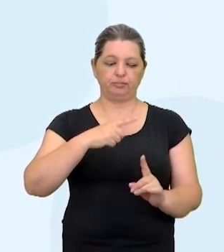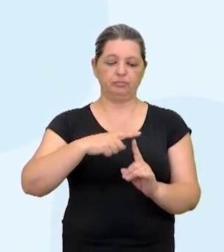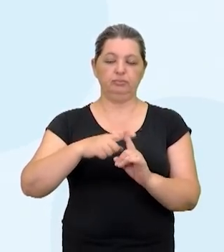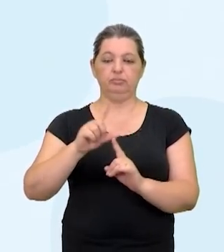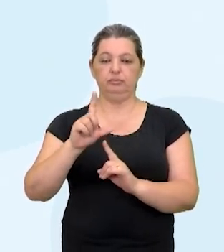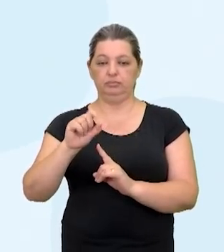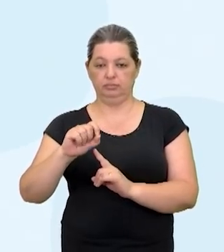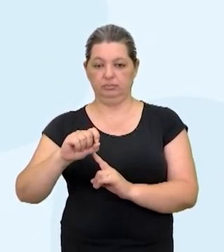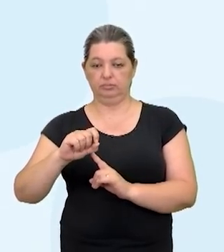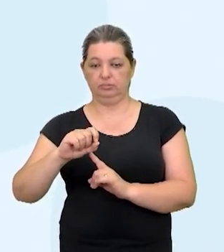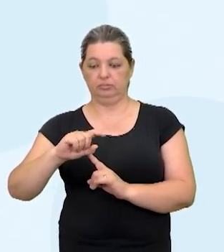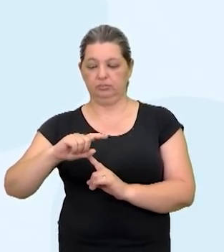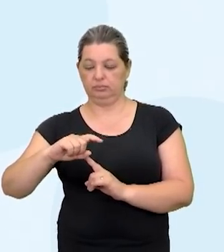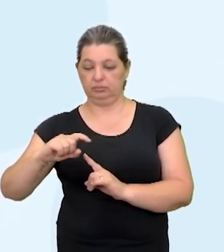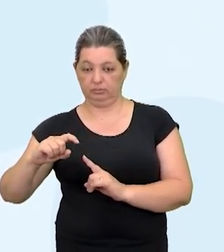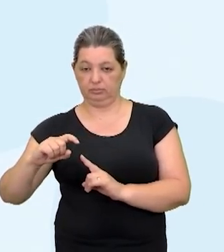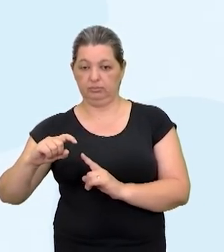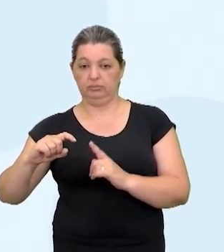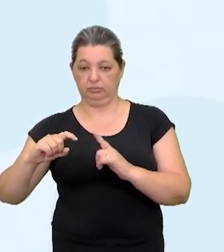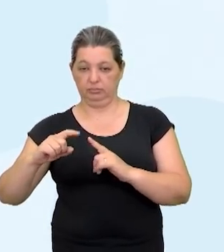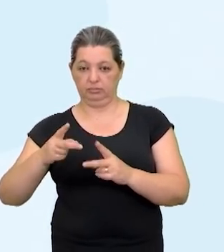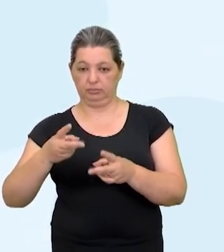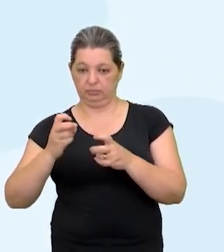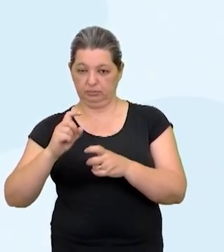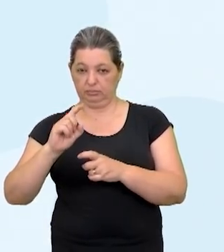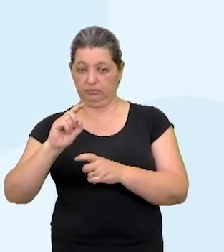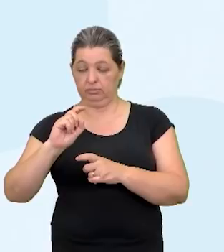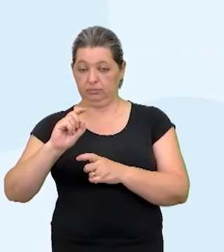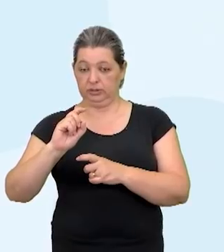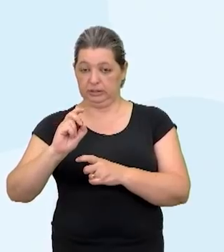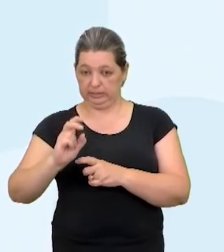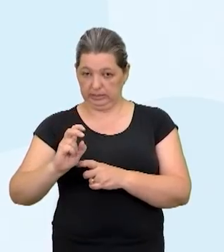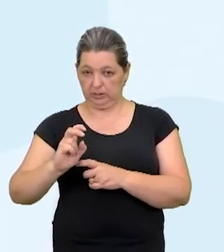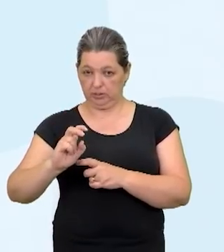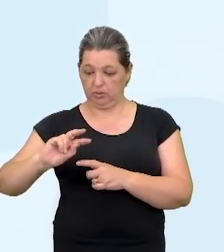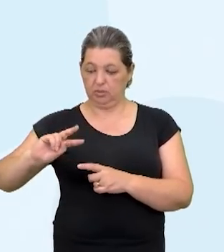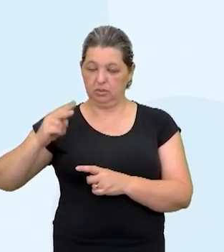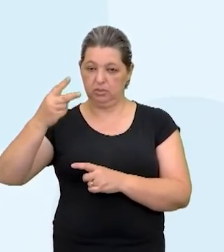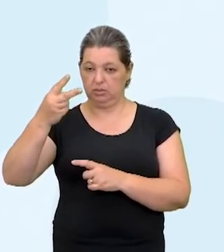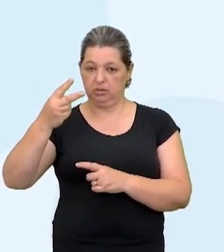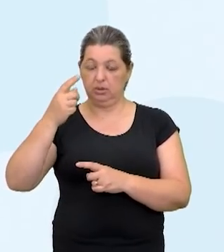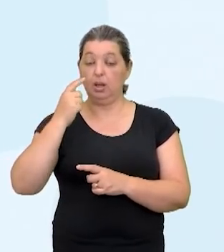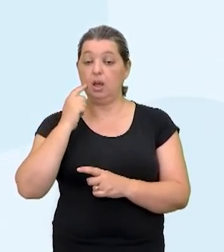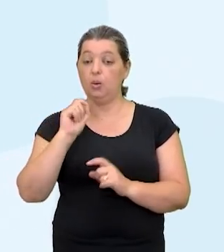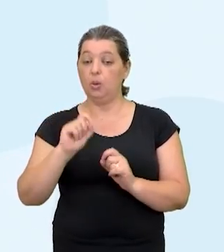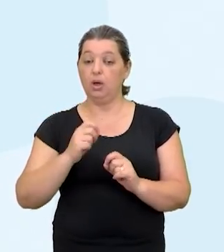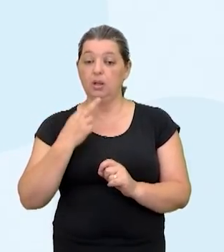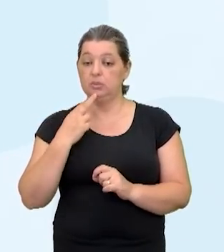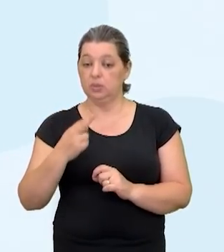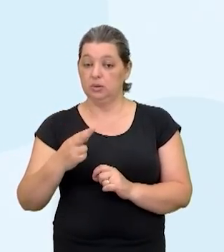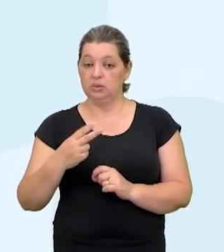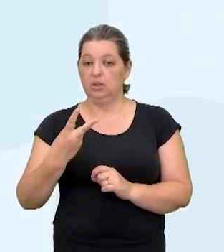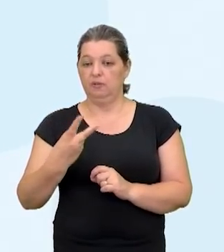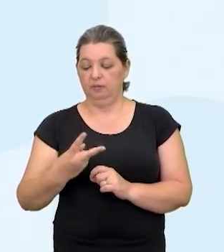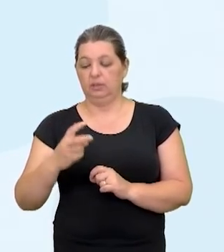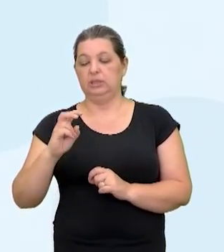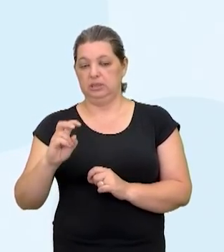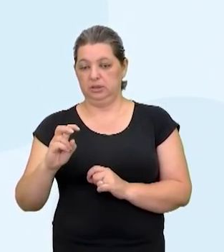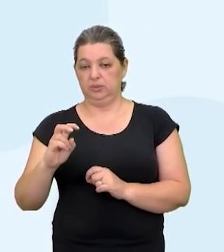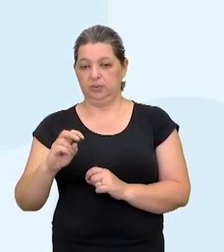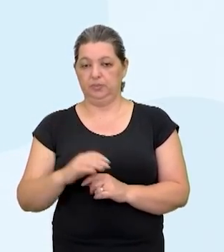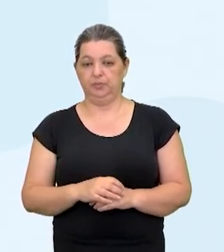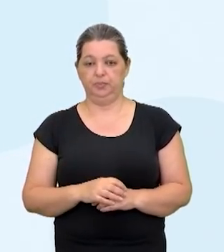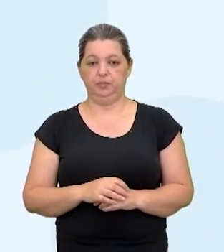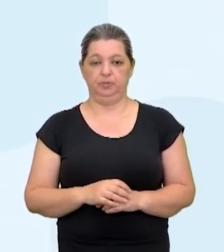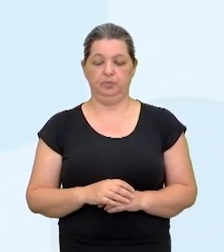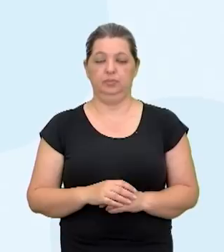que já estava lá. Então, na verdade, eu percebi que era o 5 elevado ao quadrado, ou seja, 5 vezes 5, que dá 25. Ah,